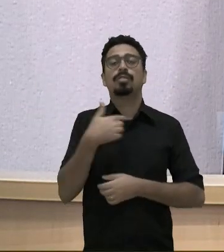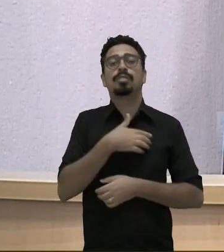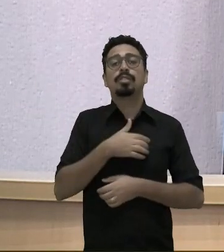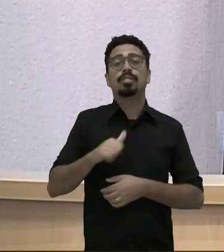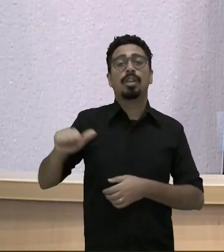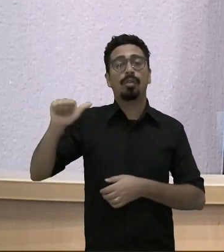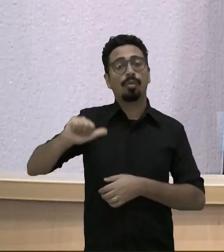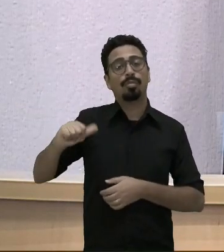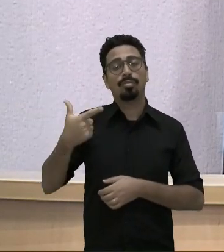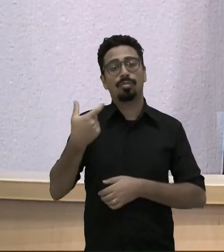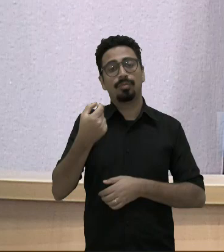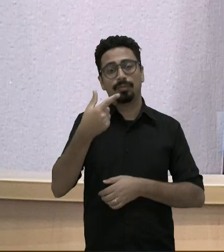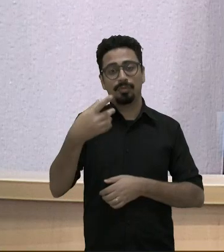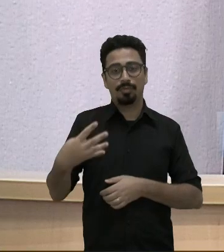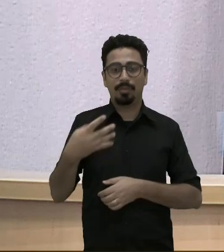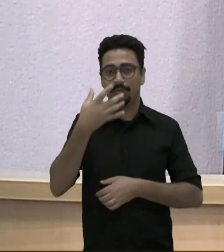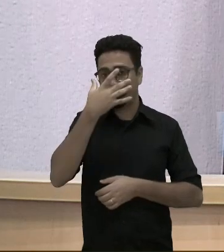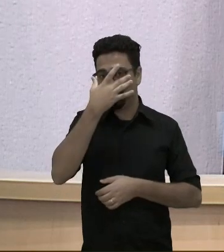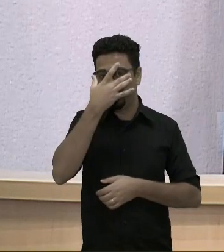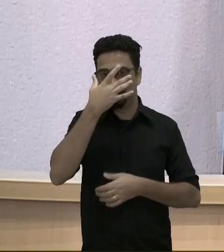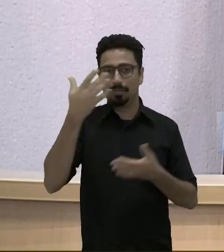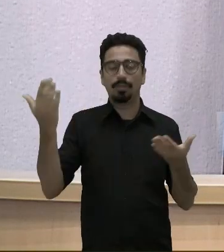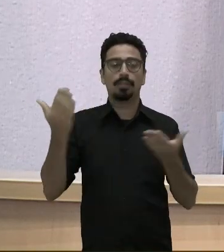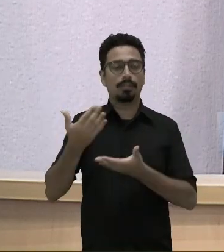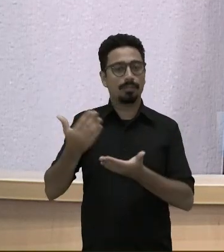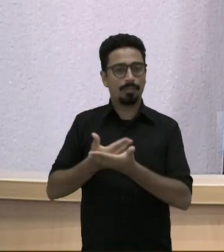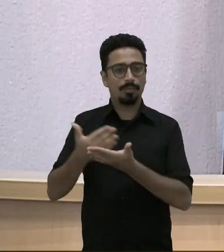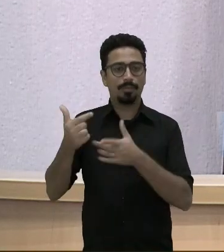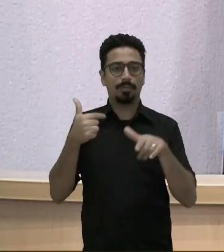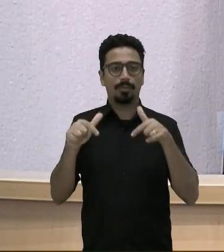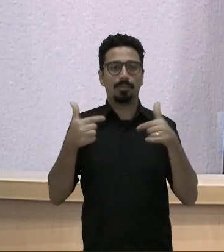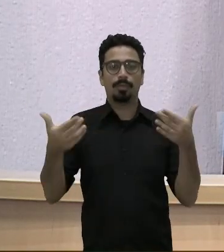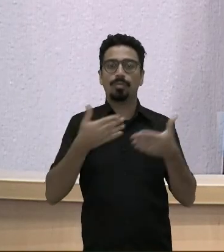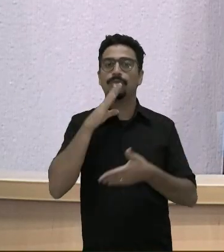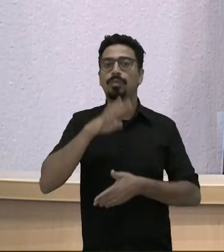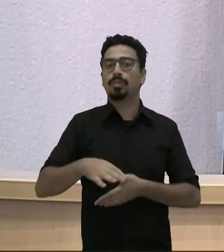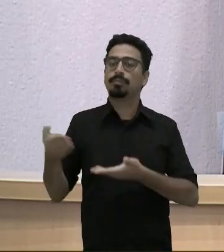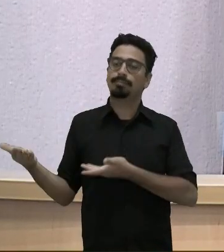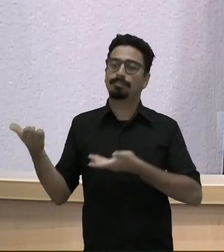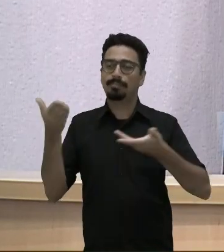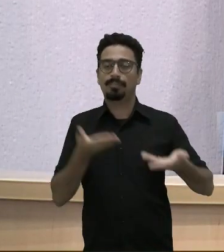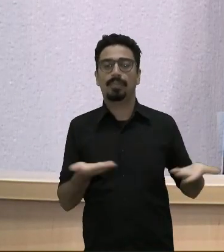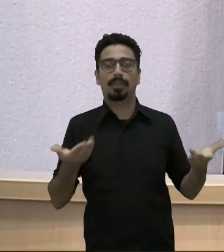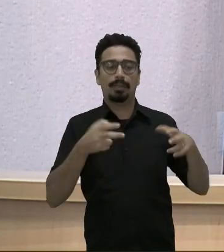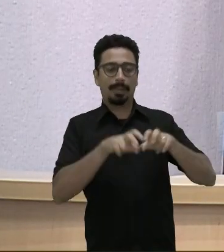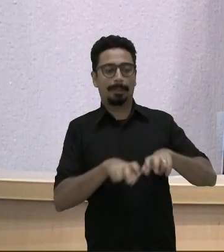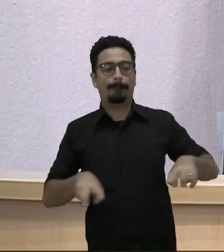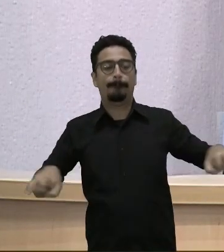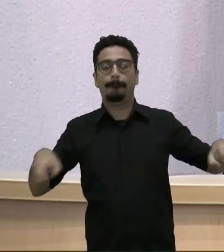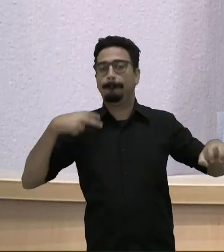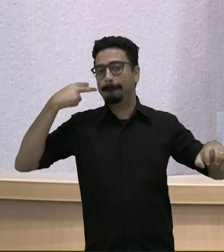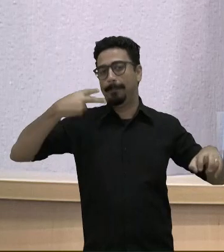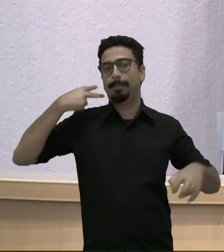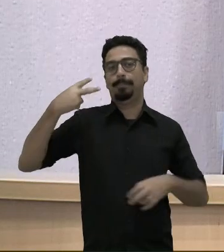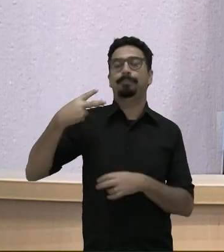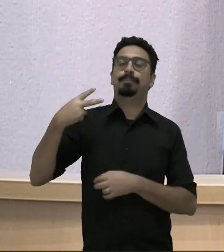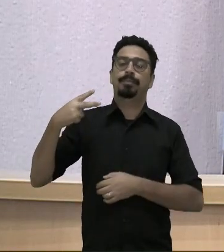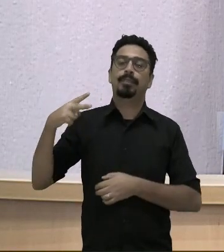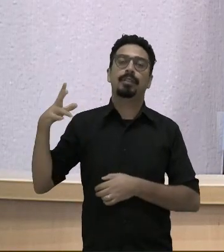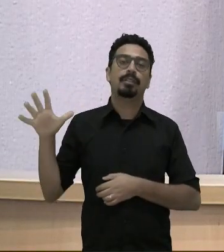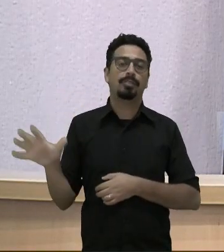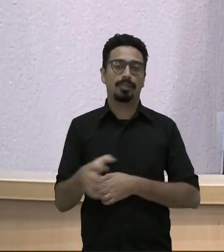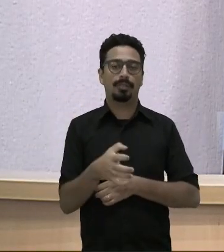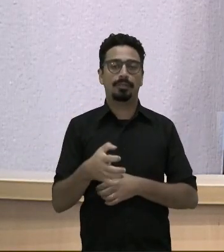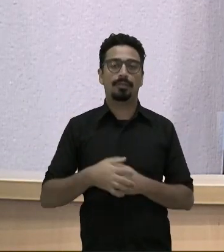agosto de 2024. E para conduzir os trabalhos desta tarde, nós convidamos para que acompanhe a mesa o excelentíssimo senhor vereador Adriano Coletor